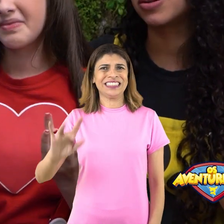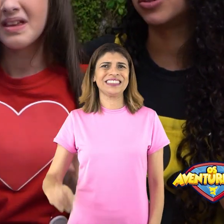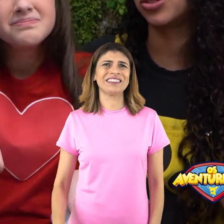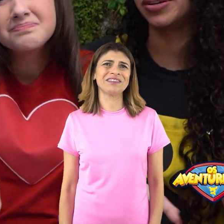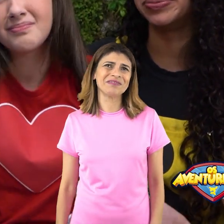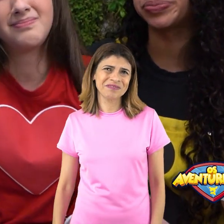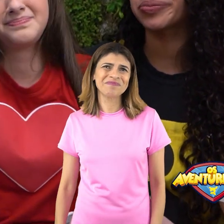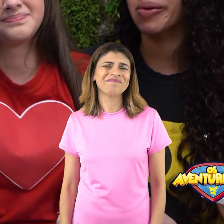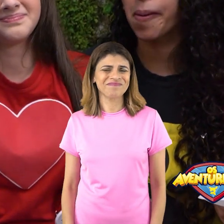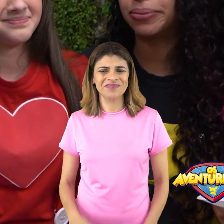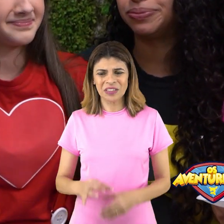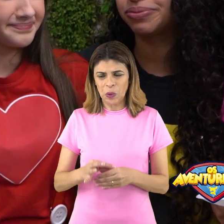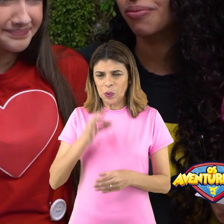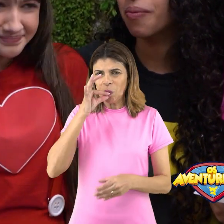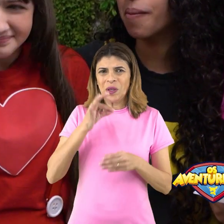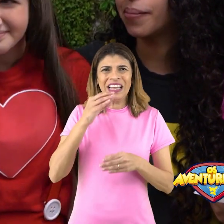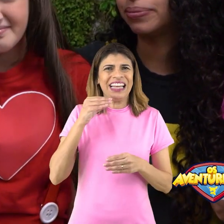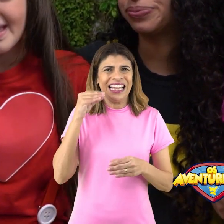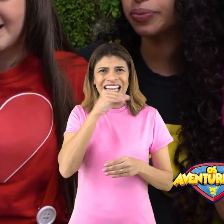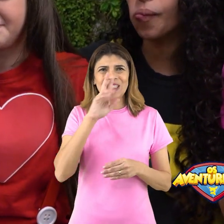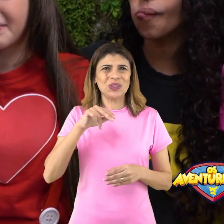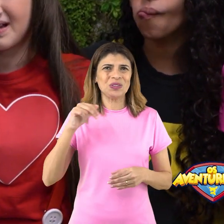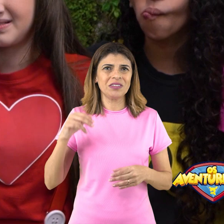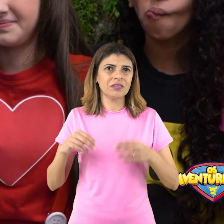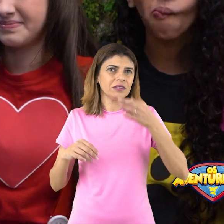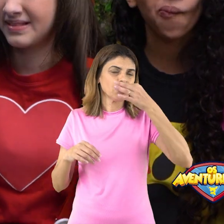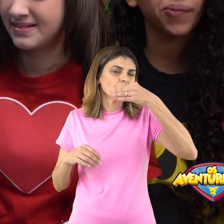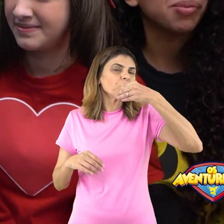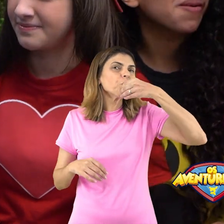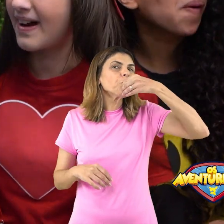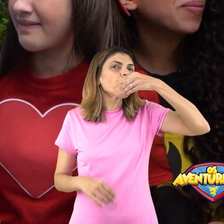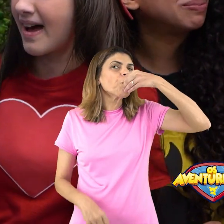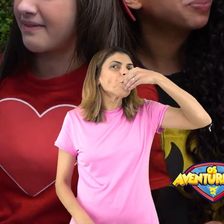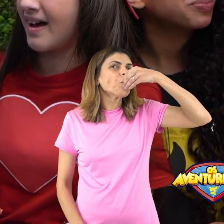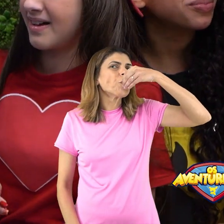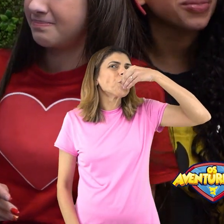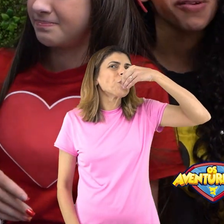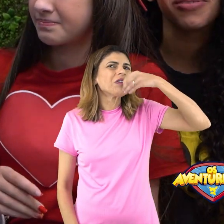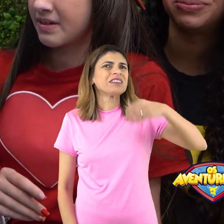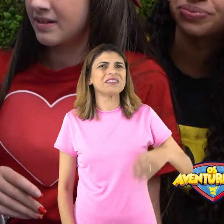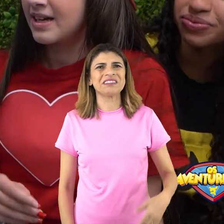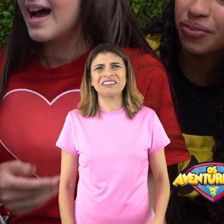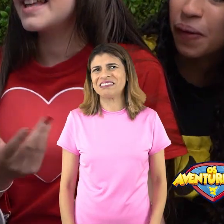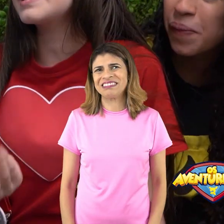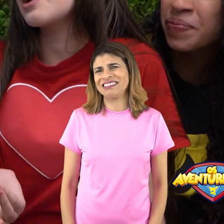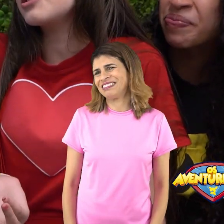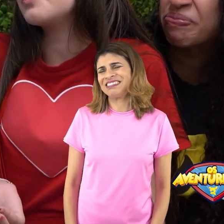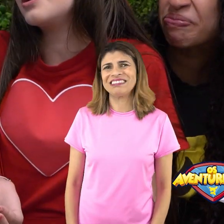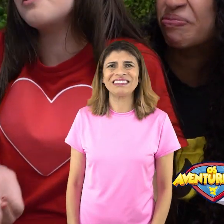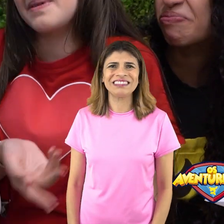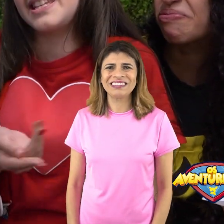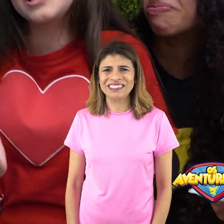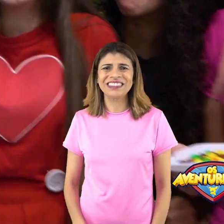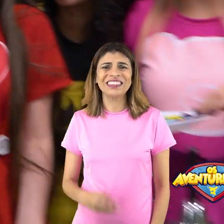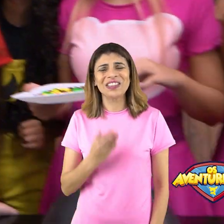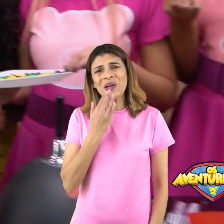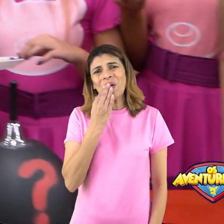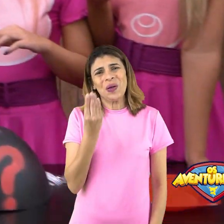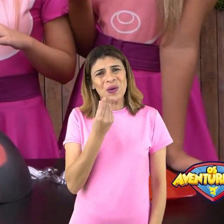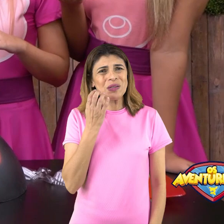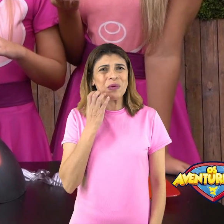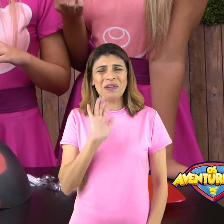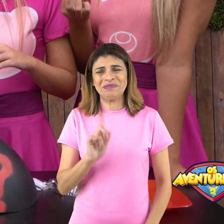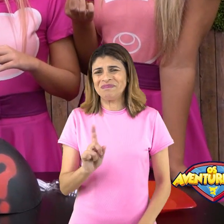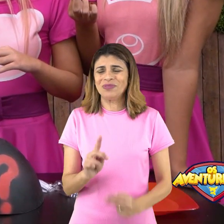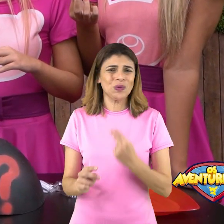É, milkshake quente eu nunca tomei. Ah, eu quero provar também. Vai. Assim, tem gosto de morango, mas é esquisito.